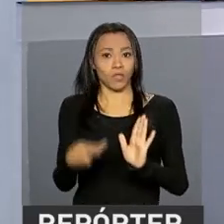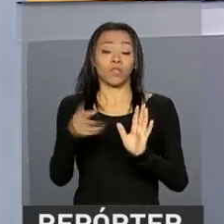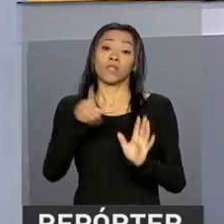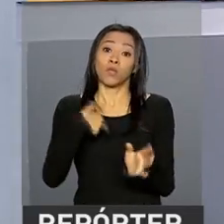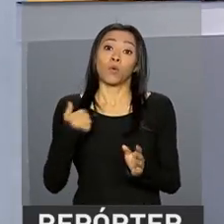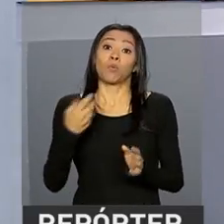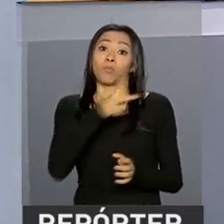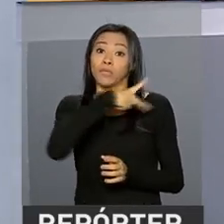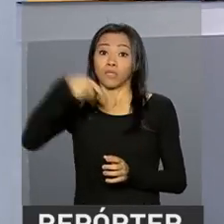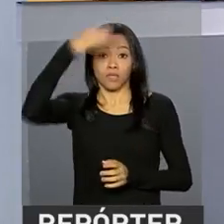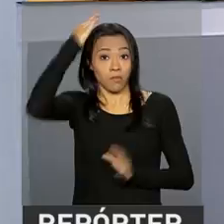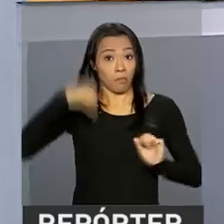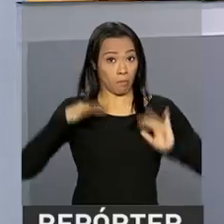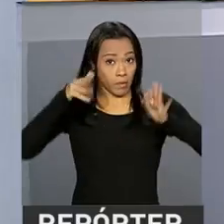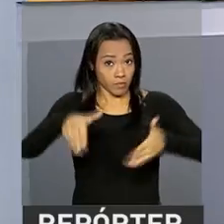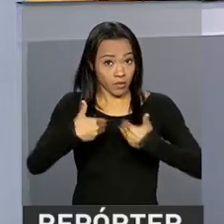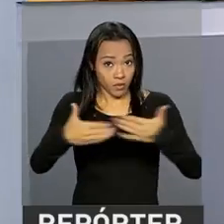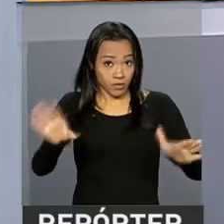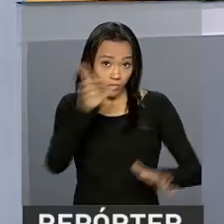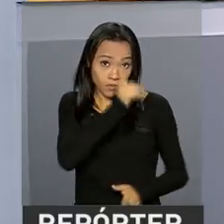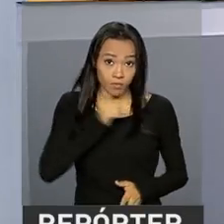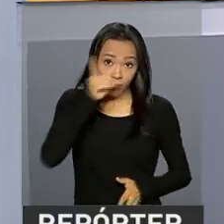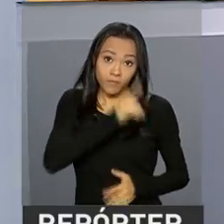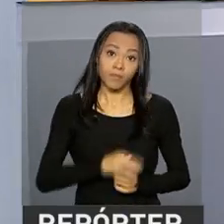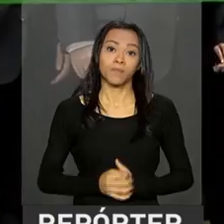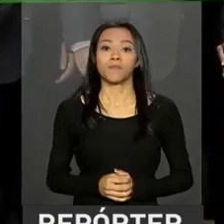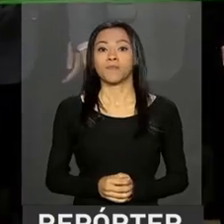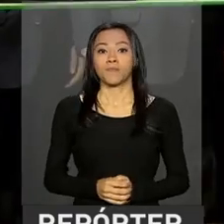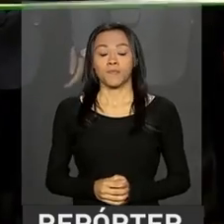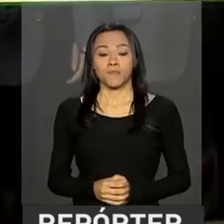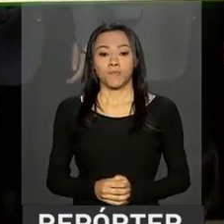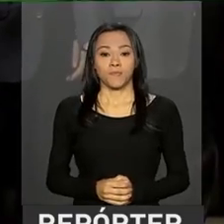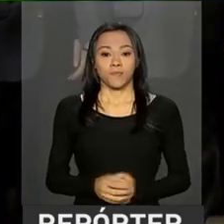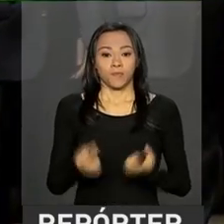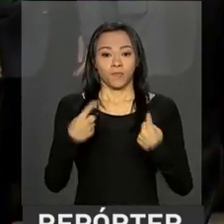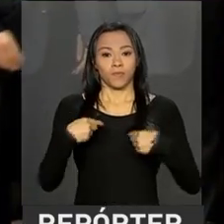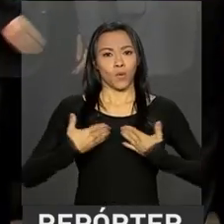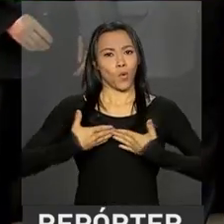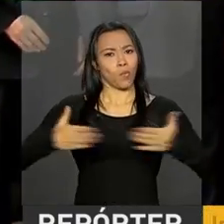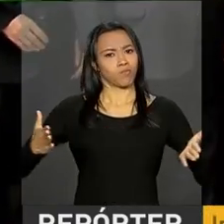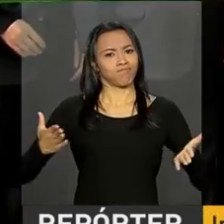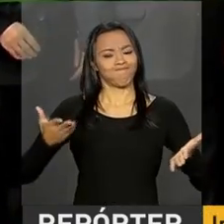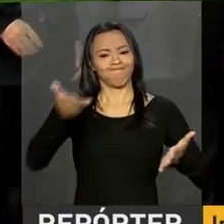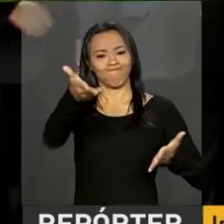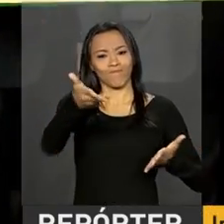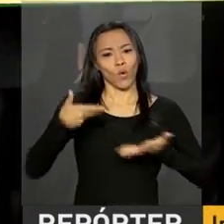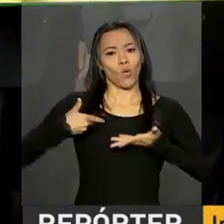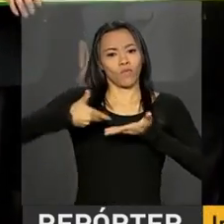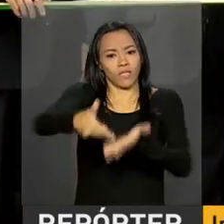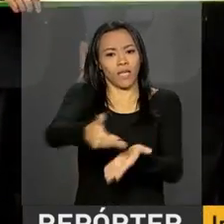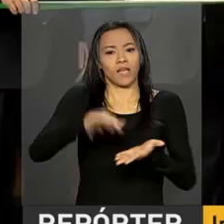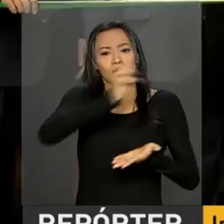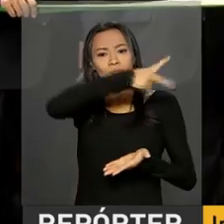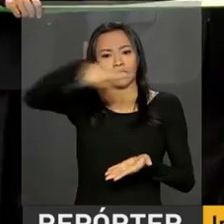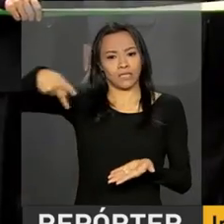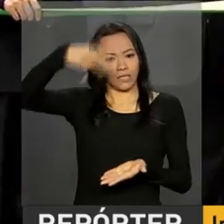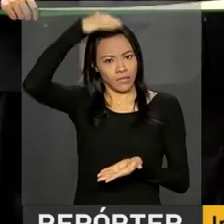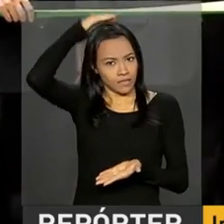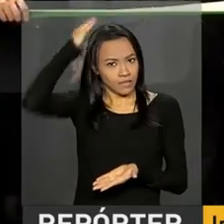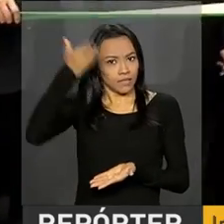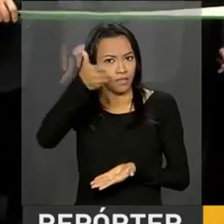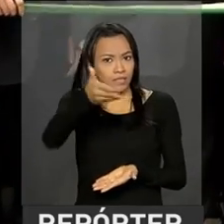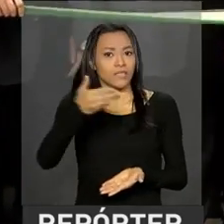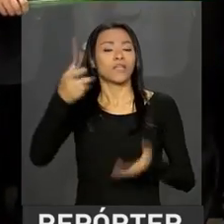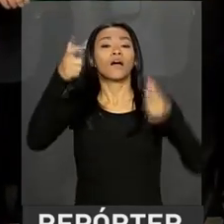participou da inauguração do domingo convidado de honra para a cerimônia de inauguração da japan house são